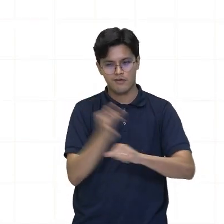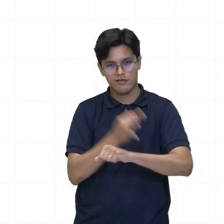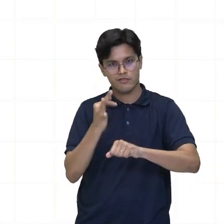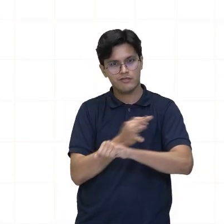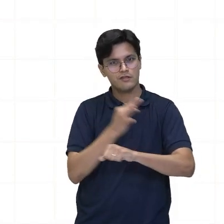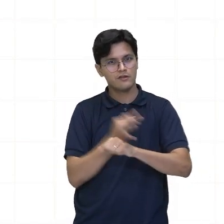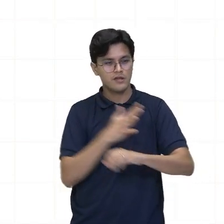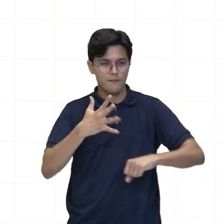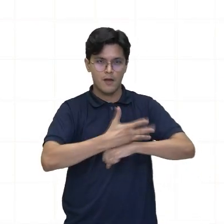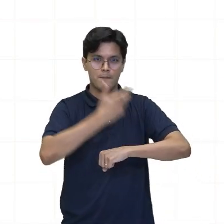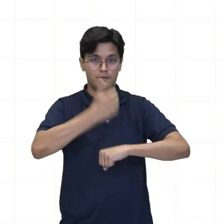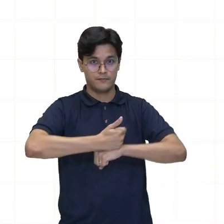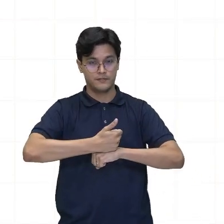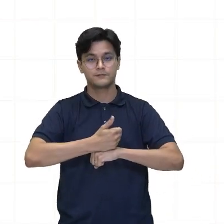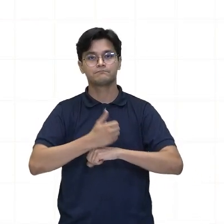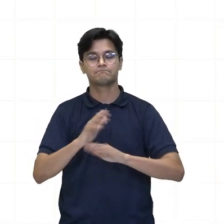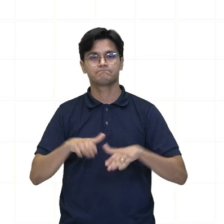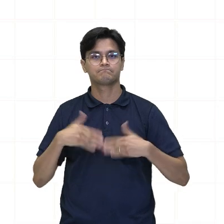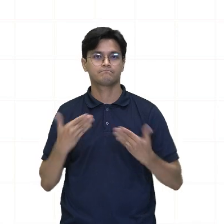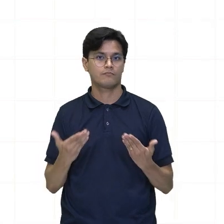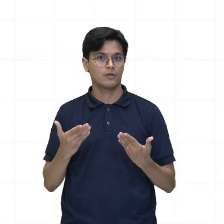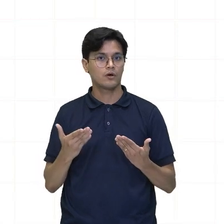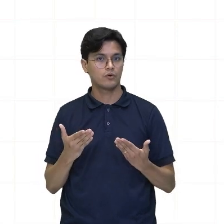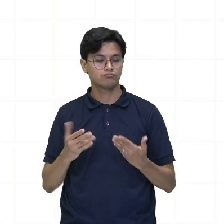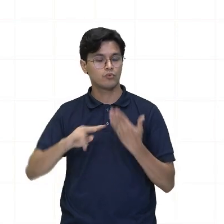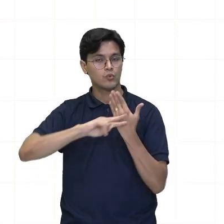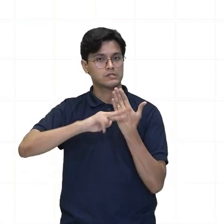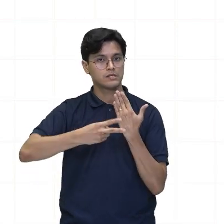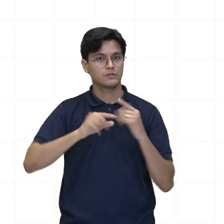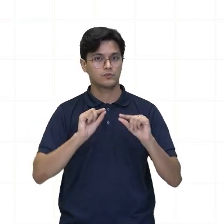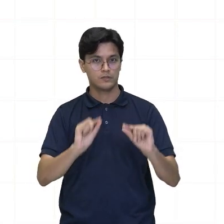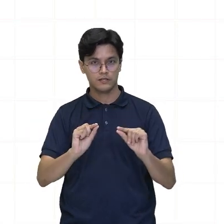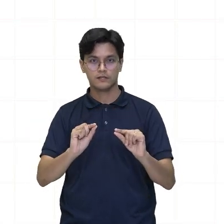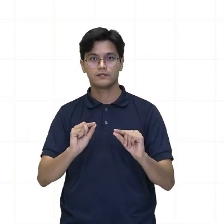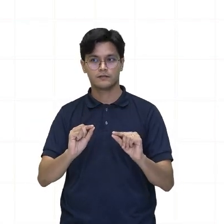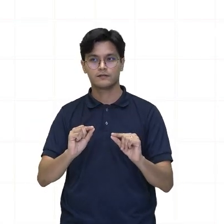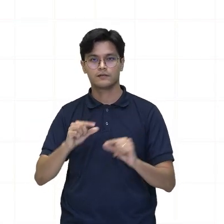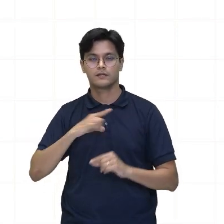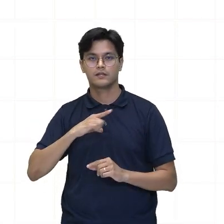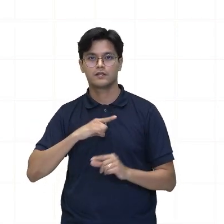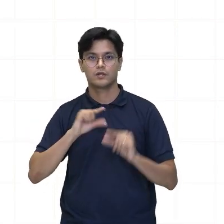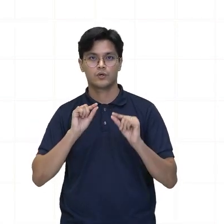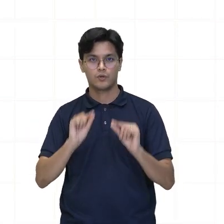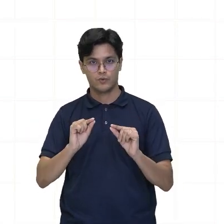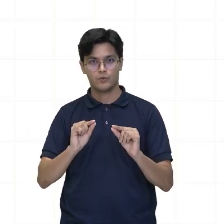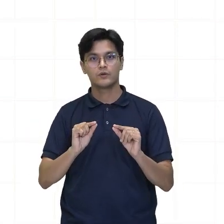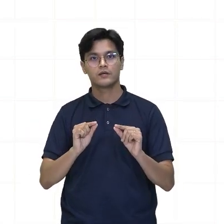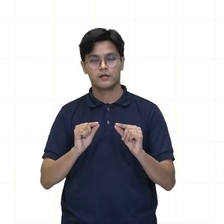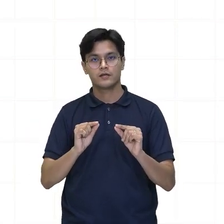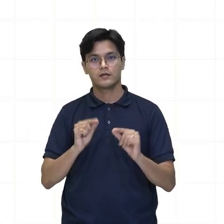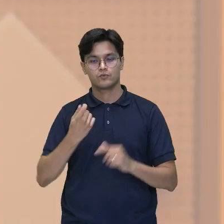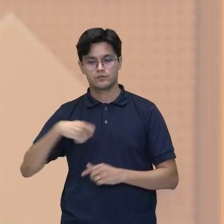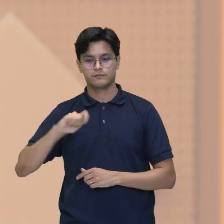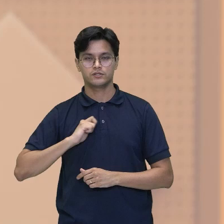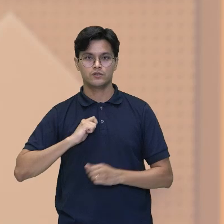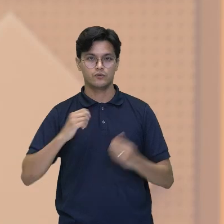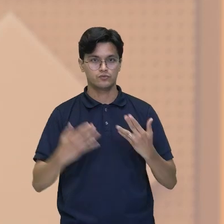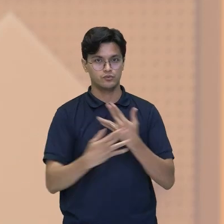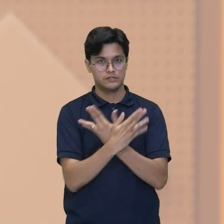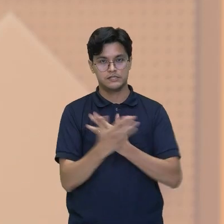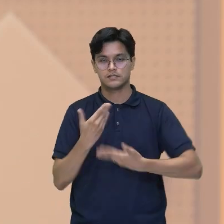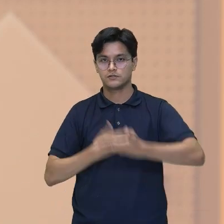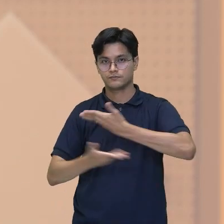o que acontece? Mesmo havendo essa questão da associação dos espanhóis e dos